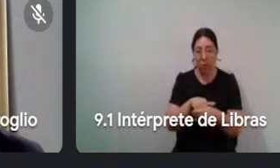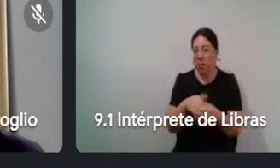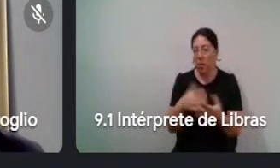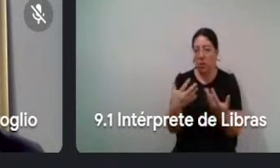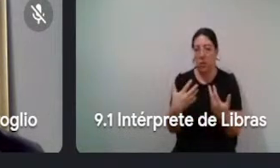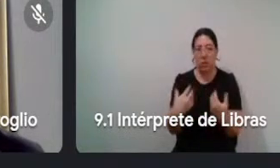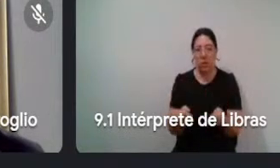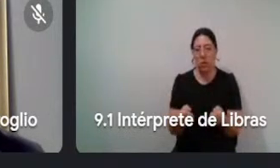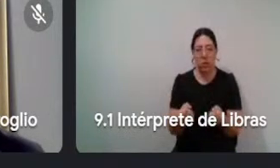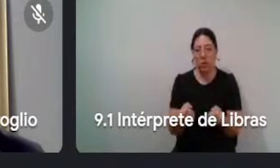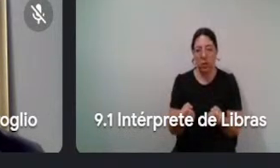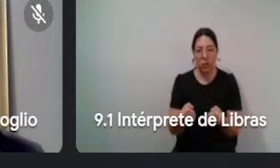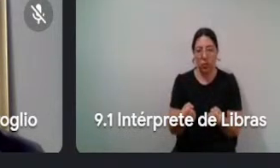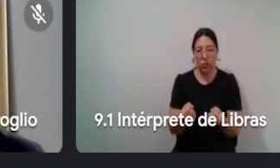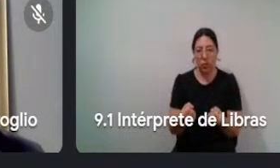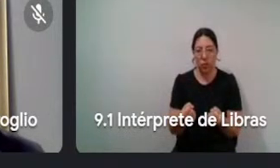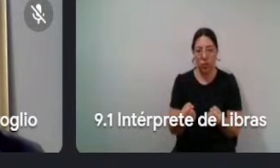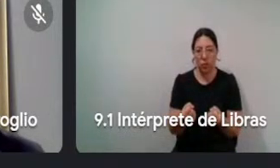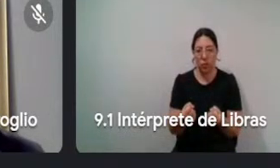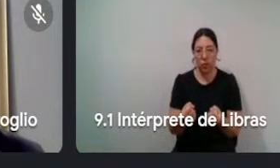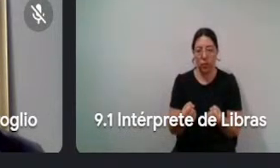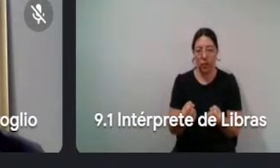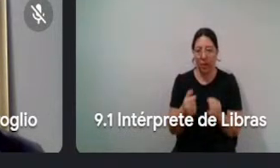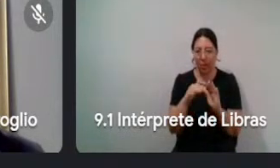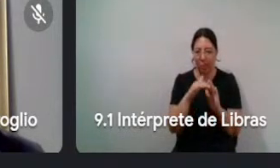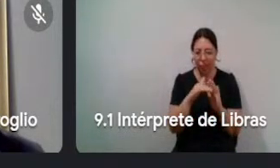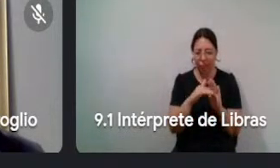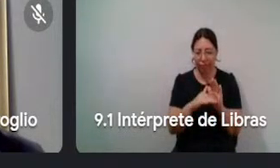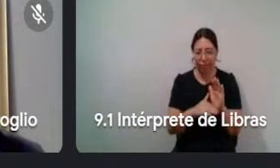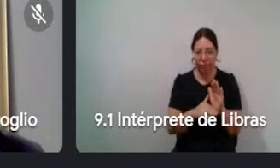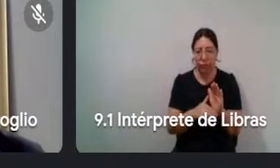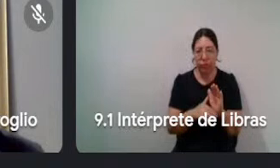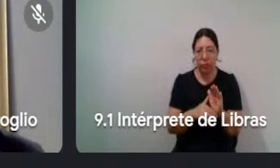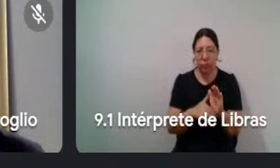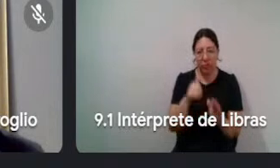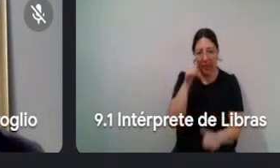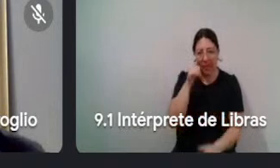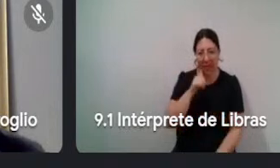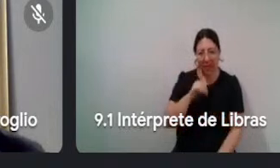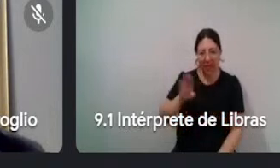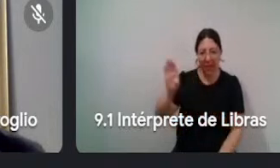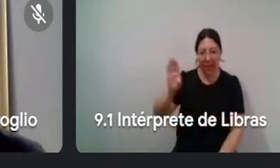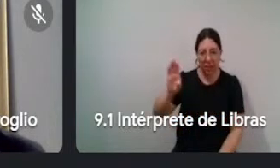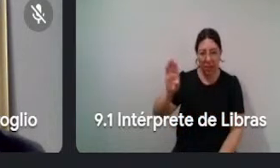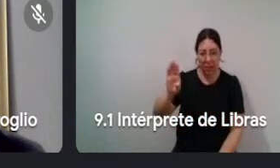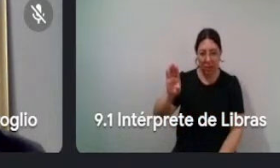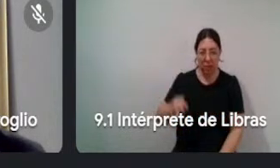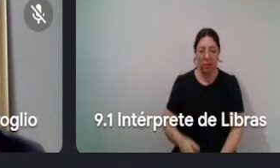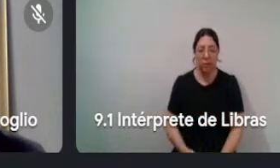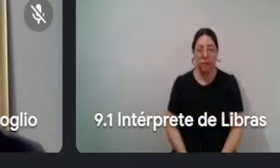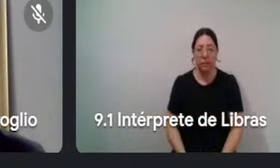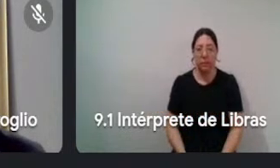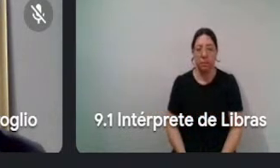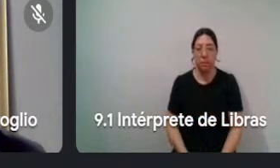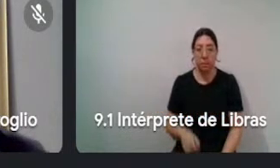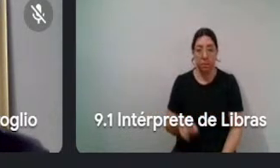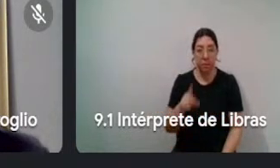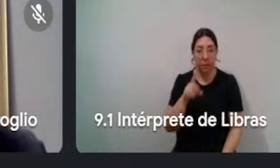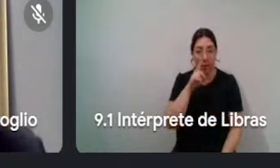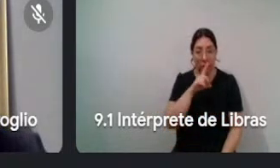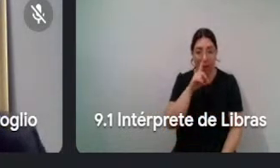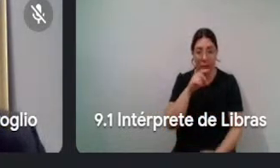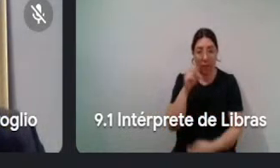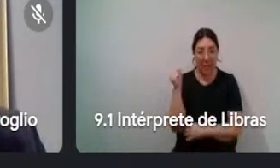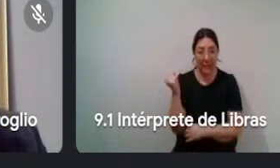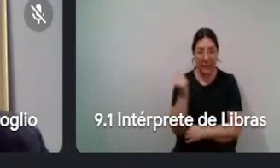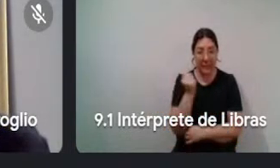desaprovou as contas da candidata e a falha grave aqui que levou